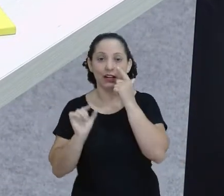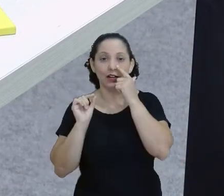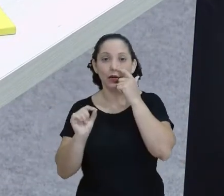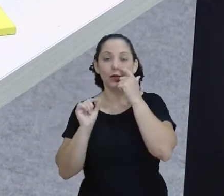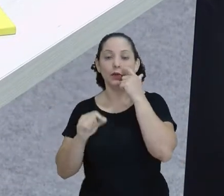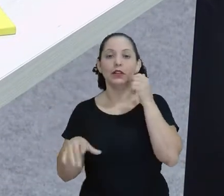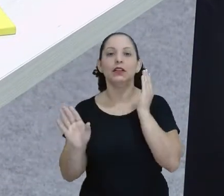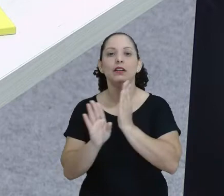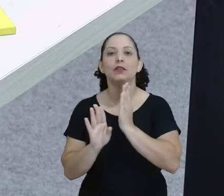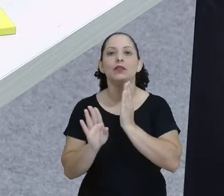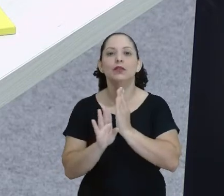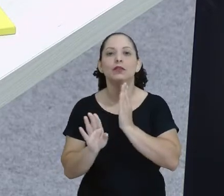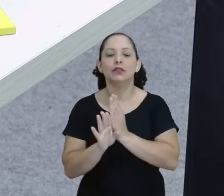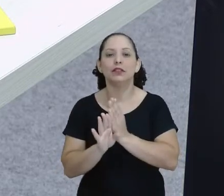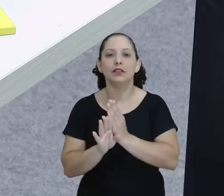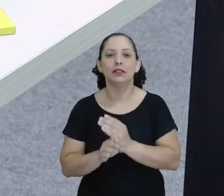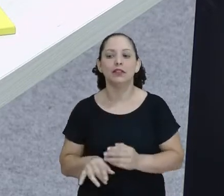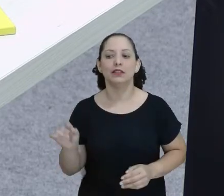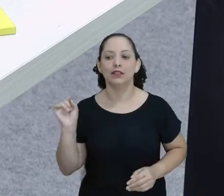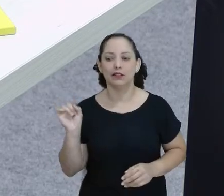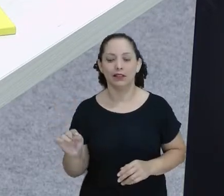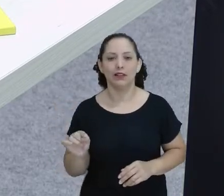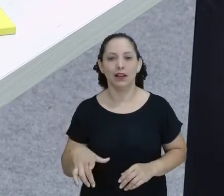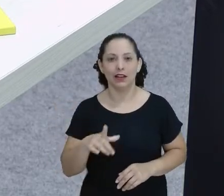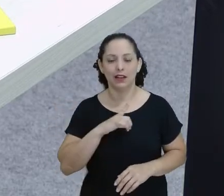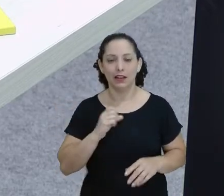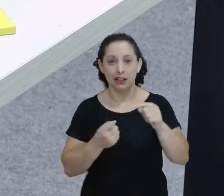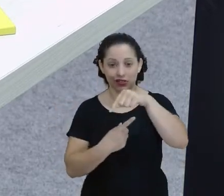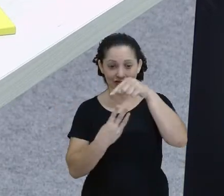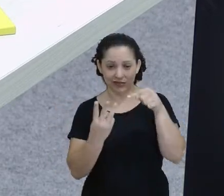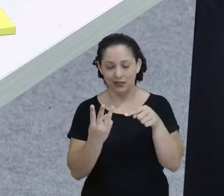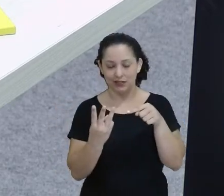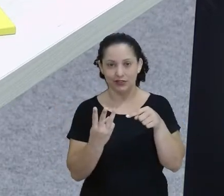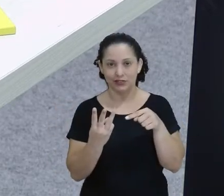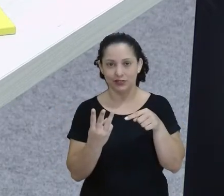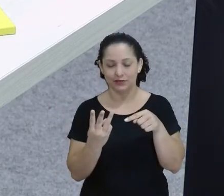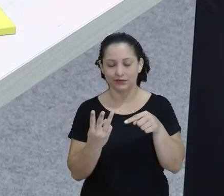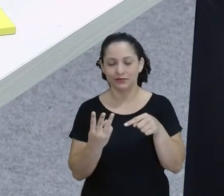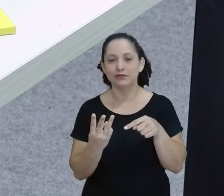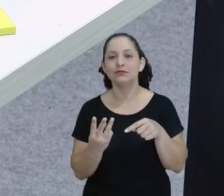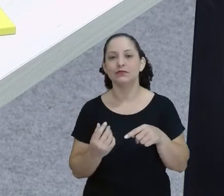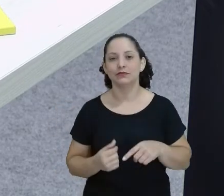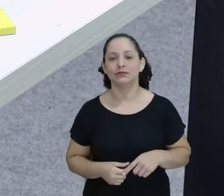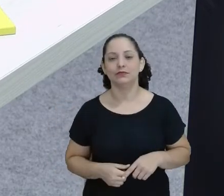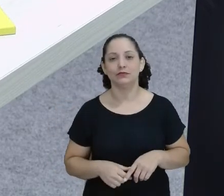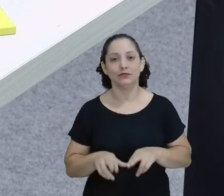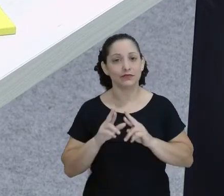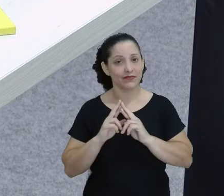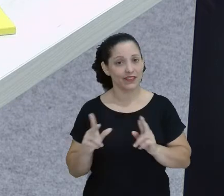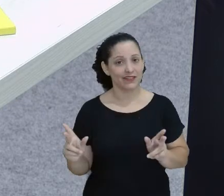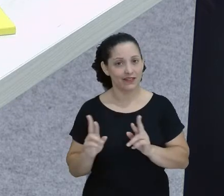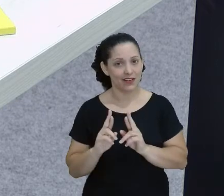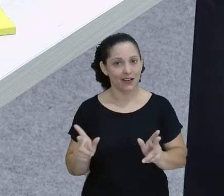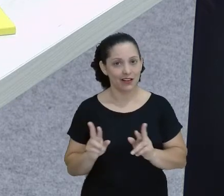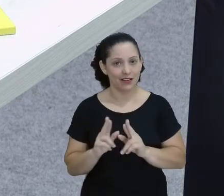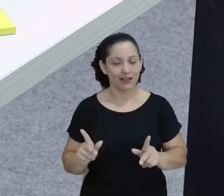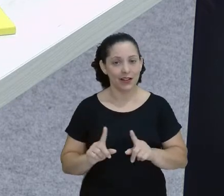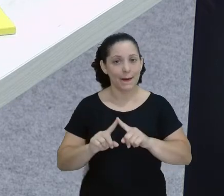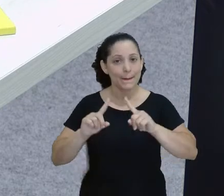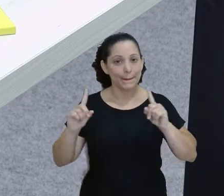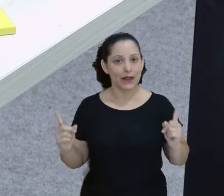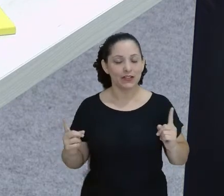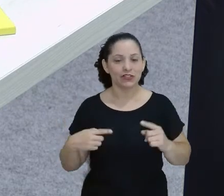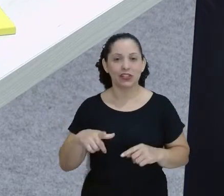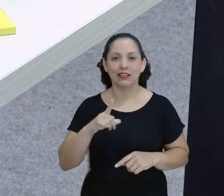chega? Que mesmo essas 3 figuras sendo diferentes, a gente tem